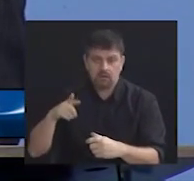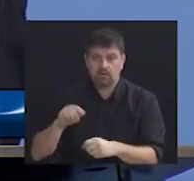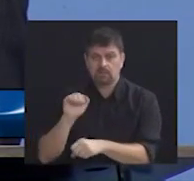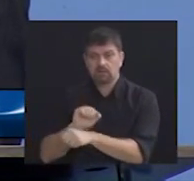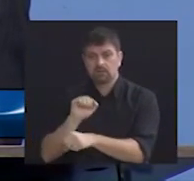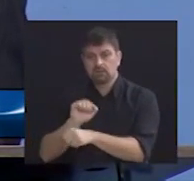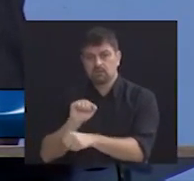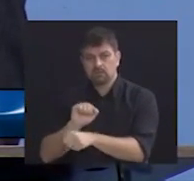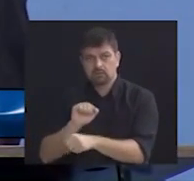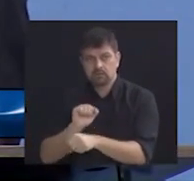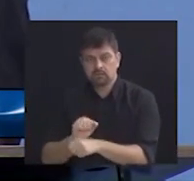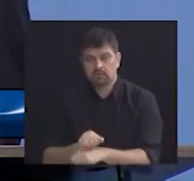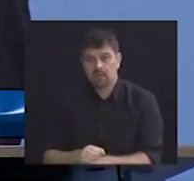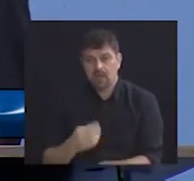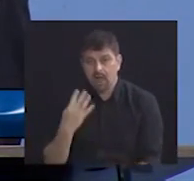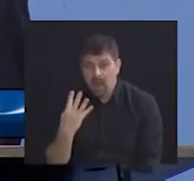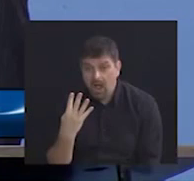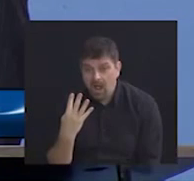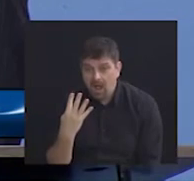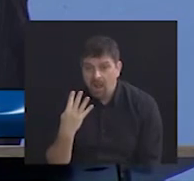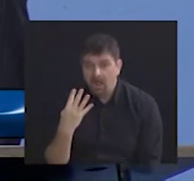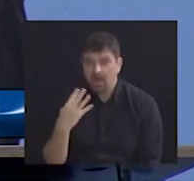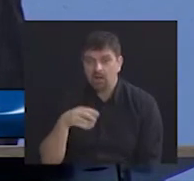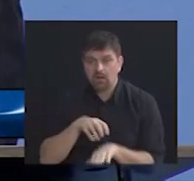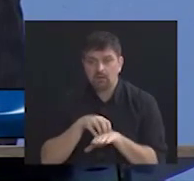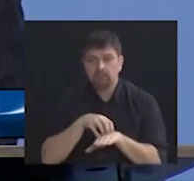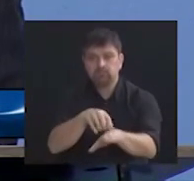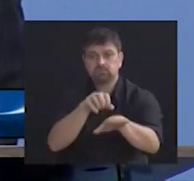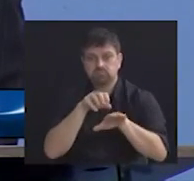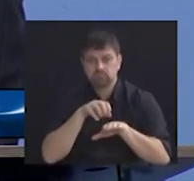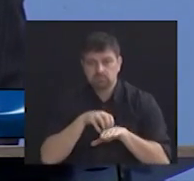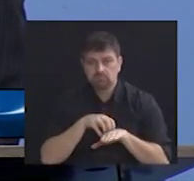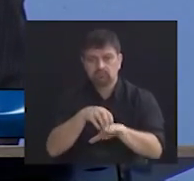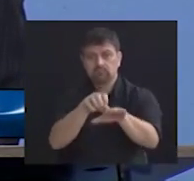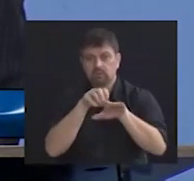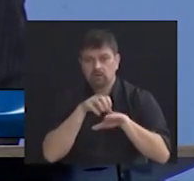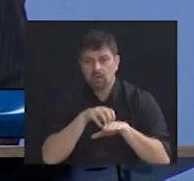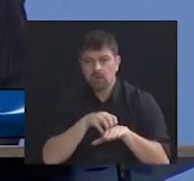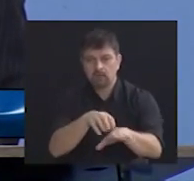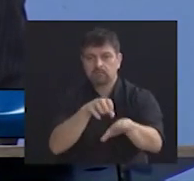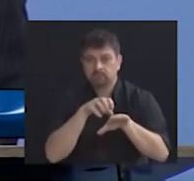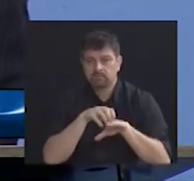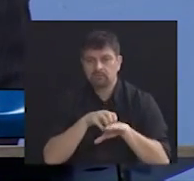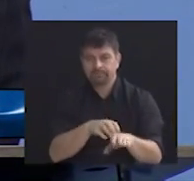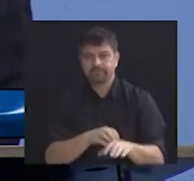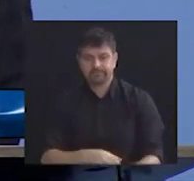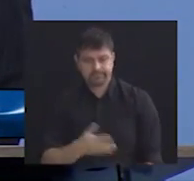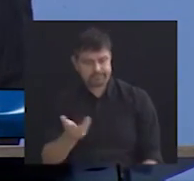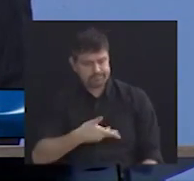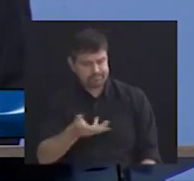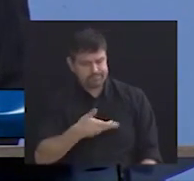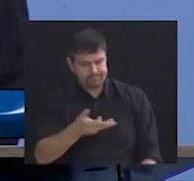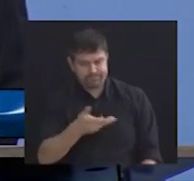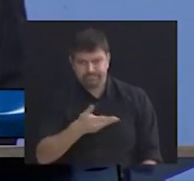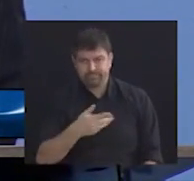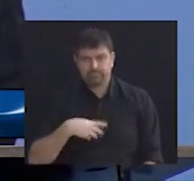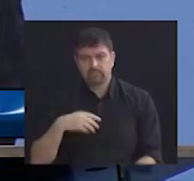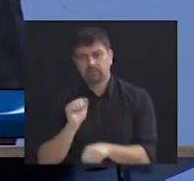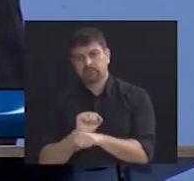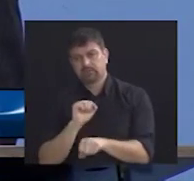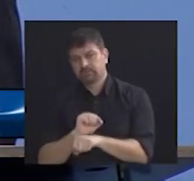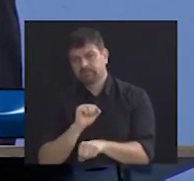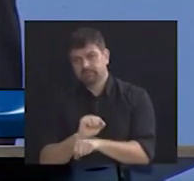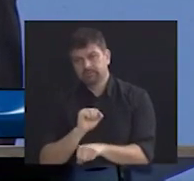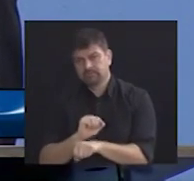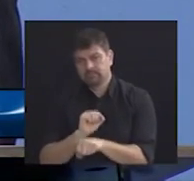2, 3, 4 ônibus na expectativa de que eles tenham um pouco menos de pessoas